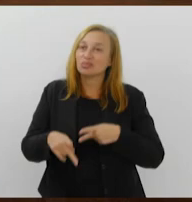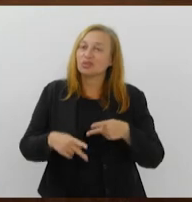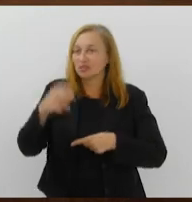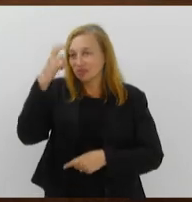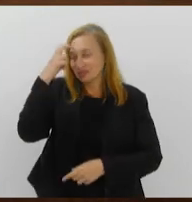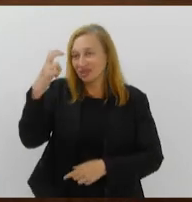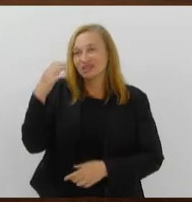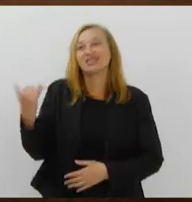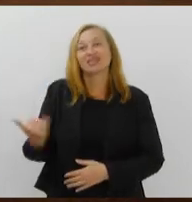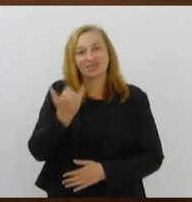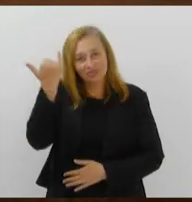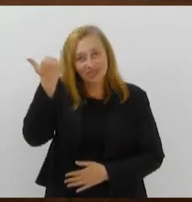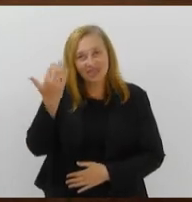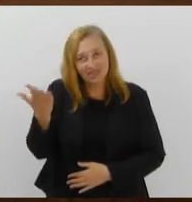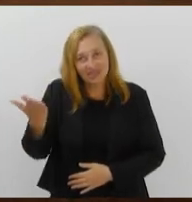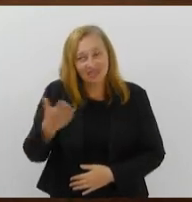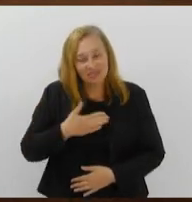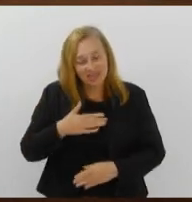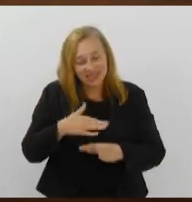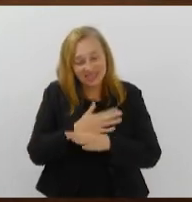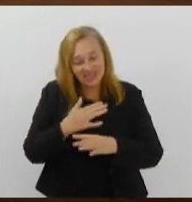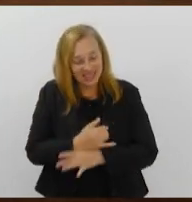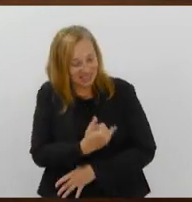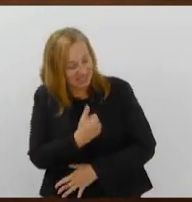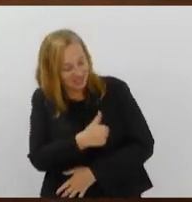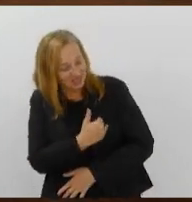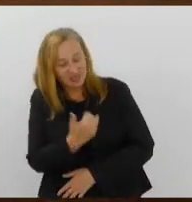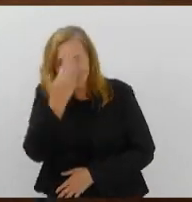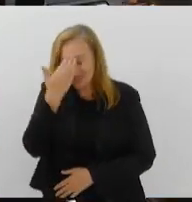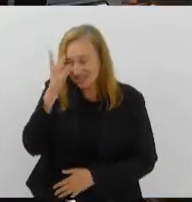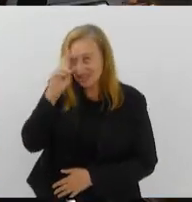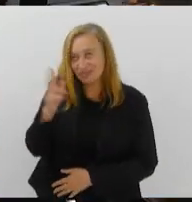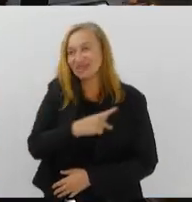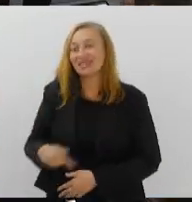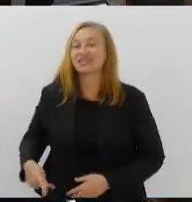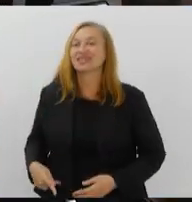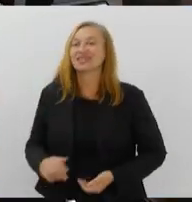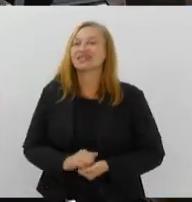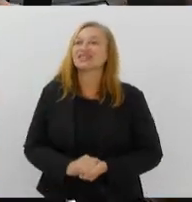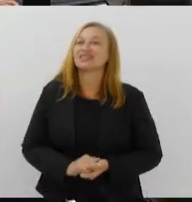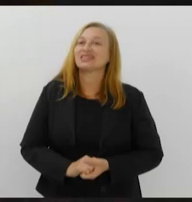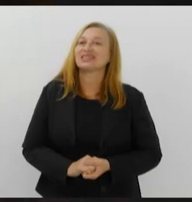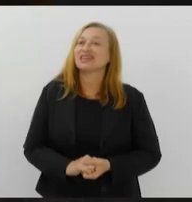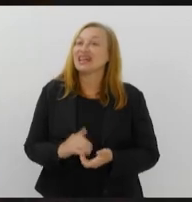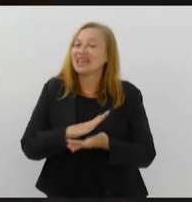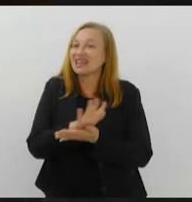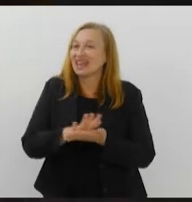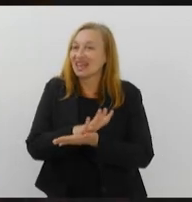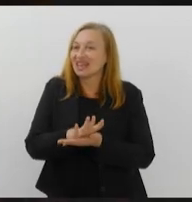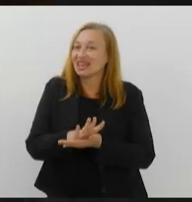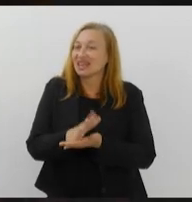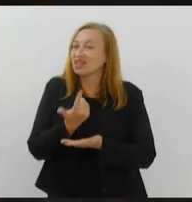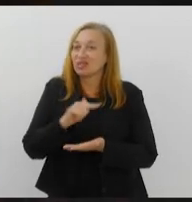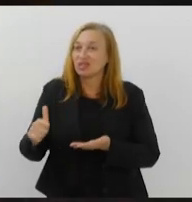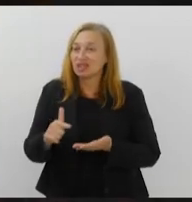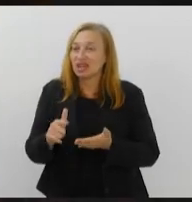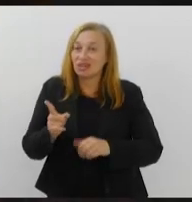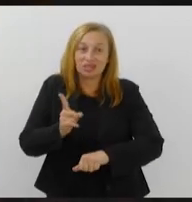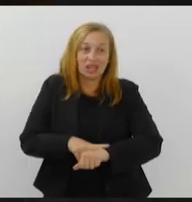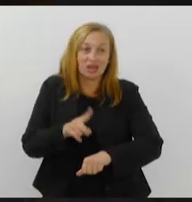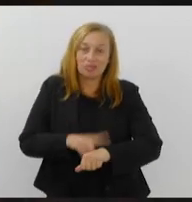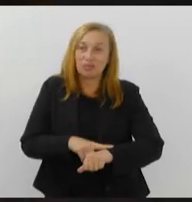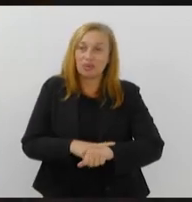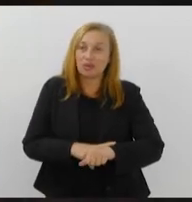tão importante na minha cidade, São João de Meriti. Obrigado, presidente. Nada, não havendo mais tempo